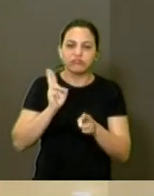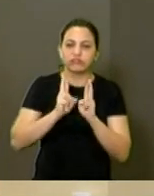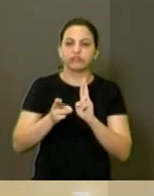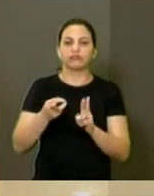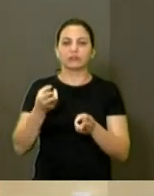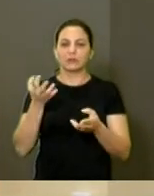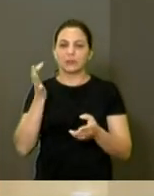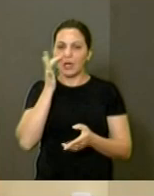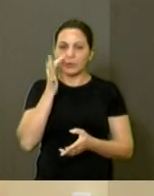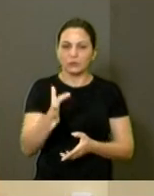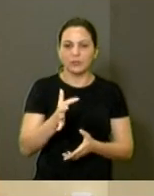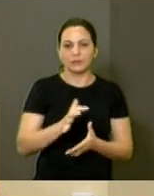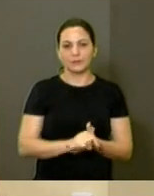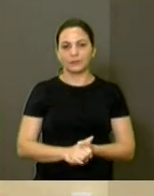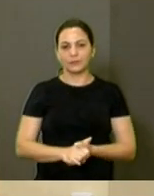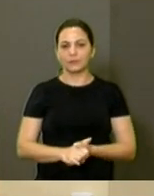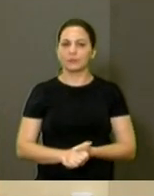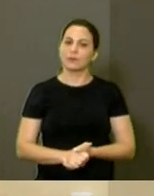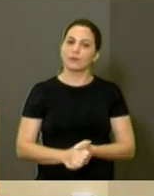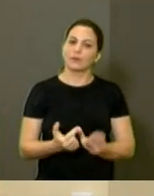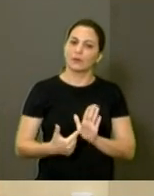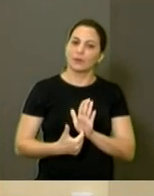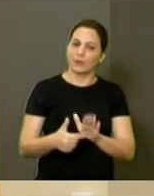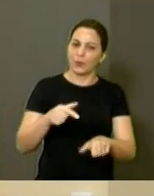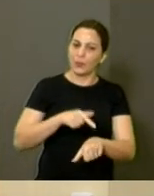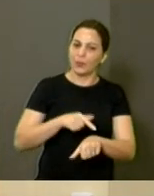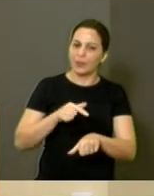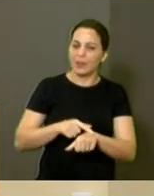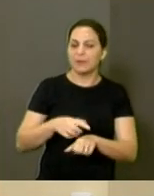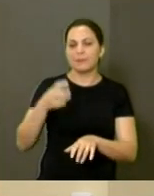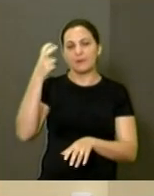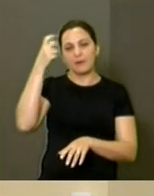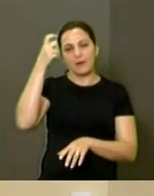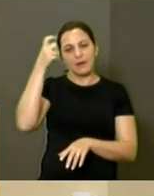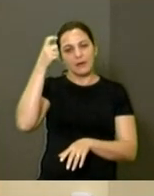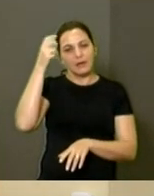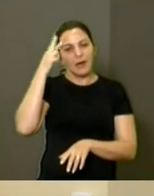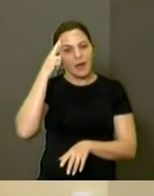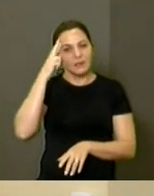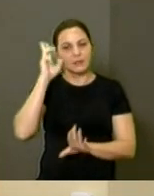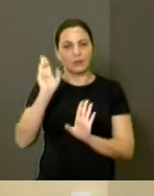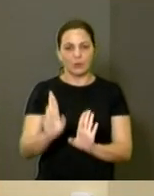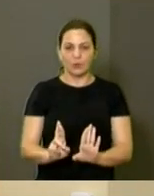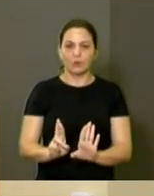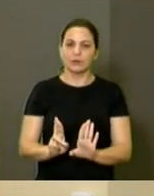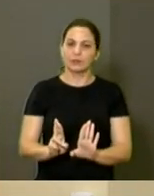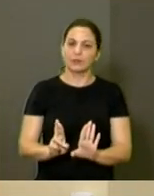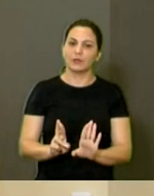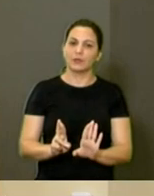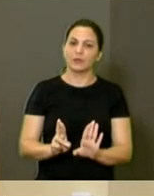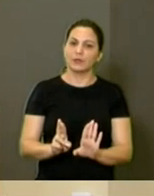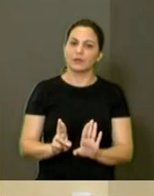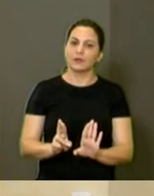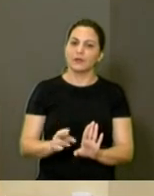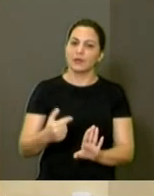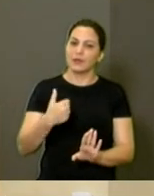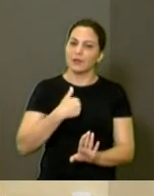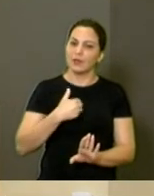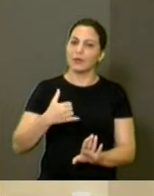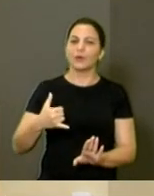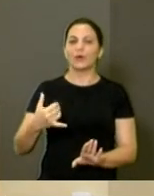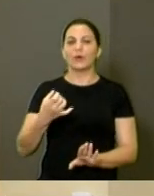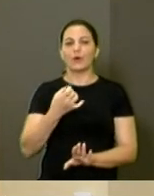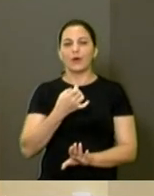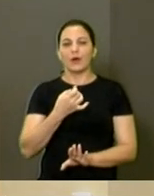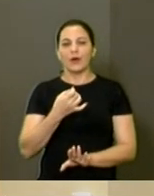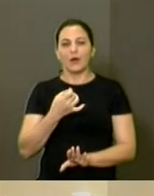apedrejado mas tá aí o tempo é o senhor da Razão segurem este caixão porque a dor não é no